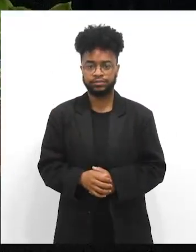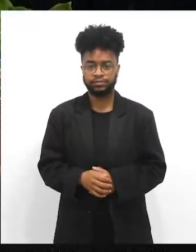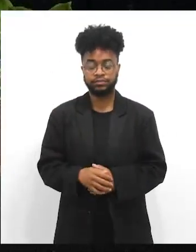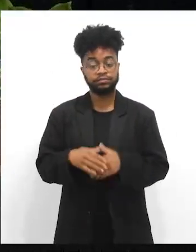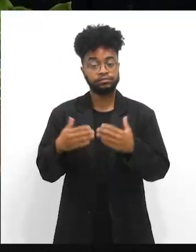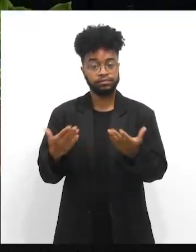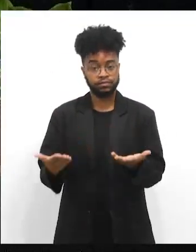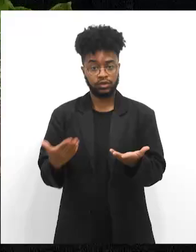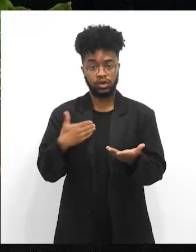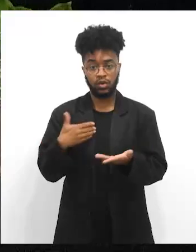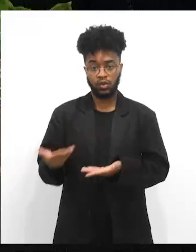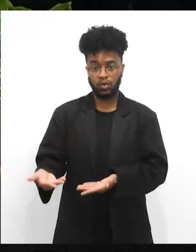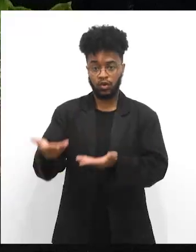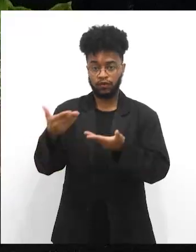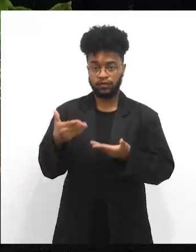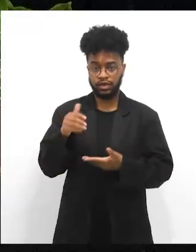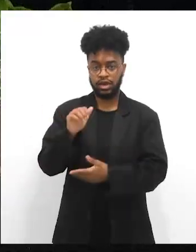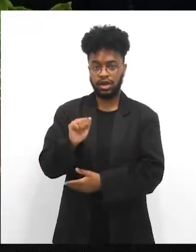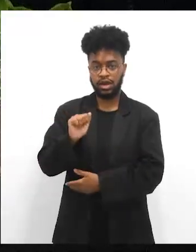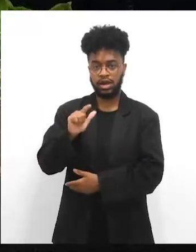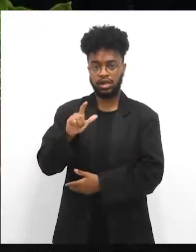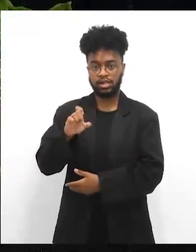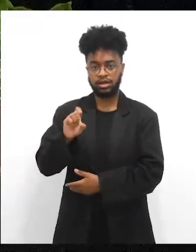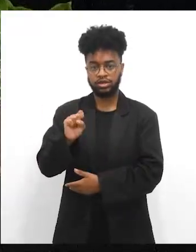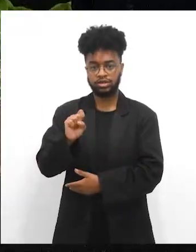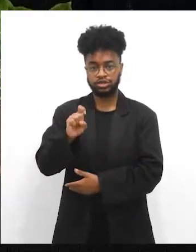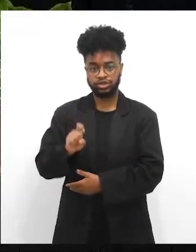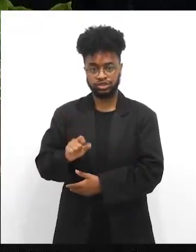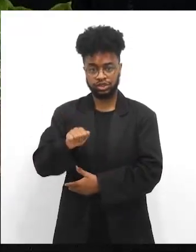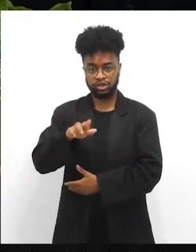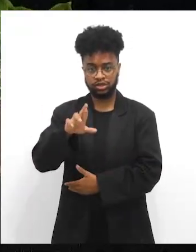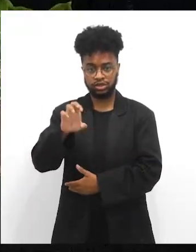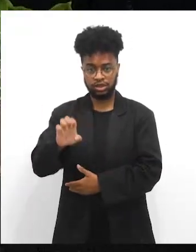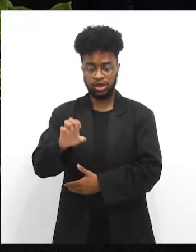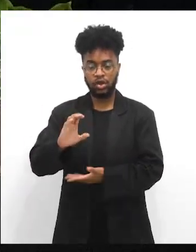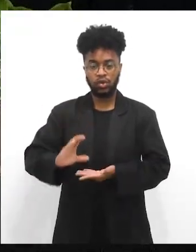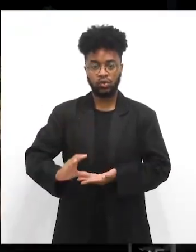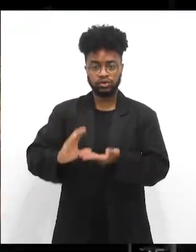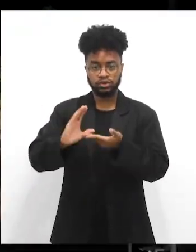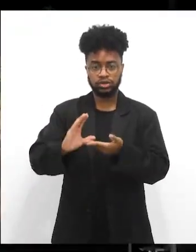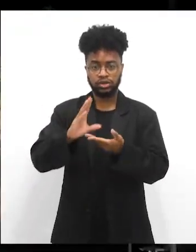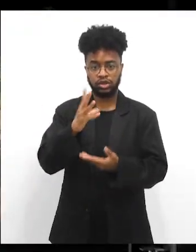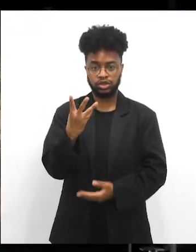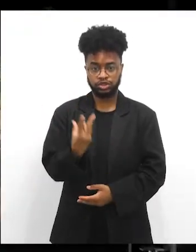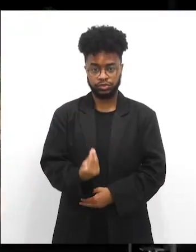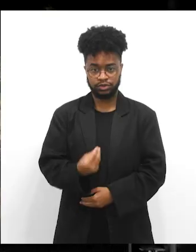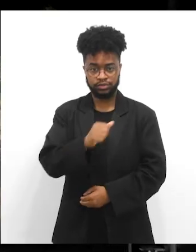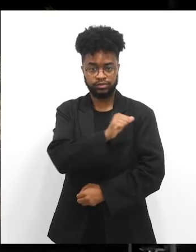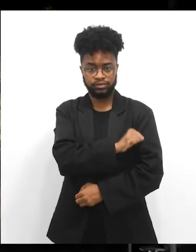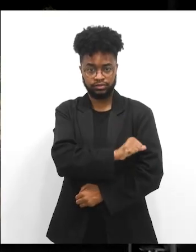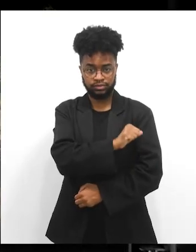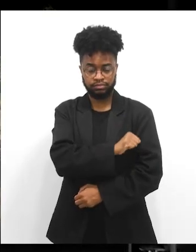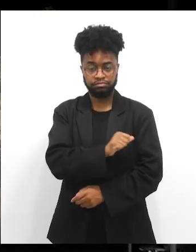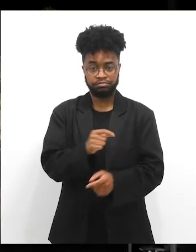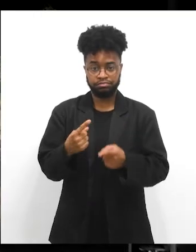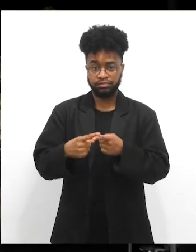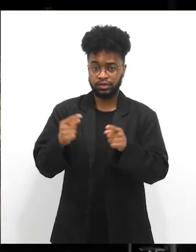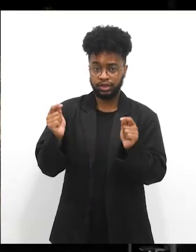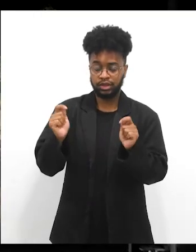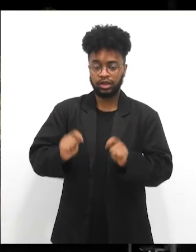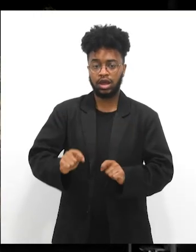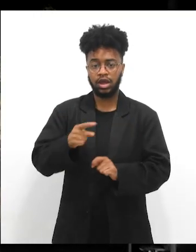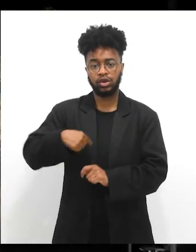popular. E para isso eu convidei o Alexandre Pereira, do Conselho Espírita do Estado do Rio de Janeiro, para que